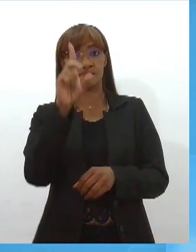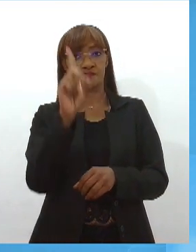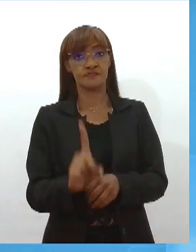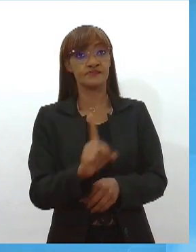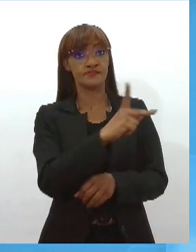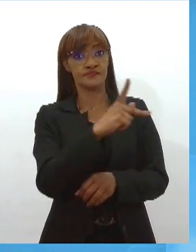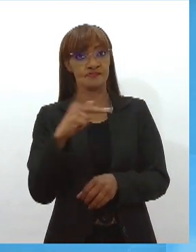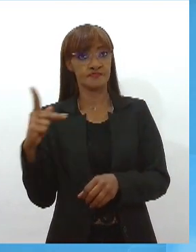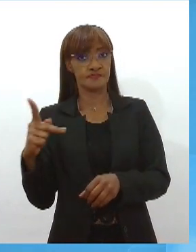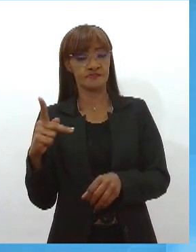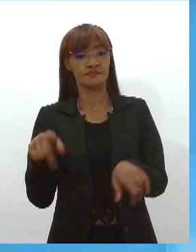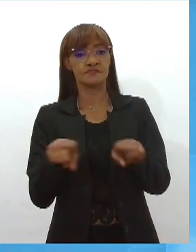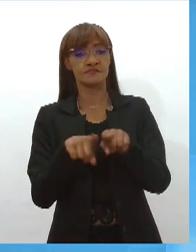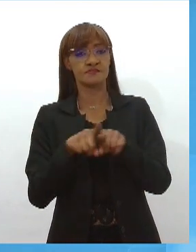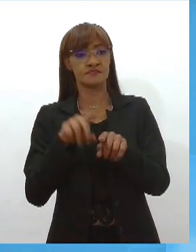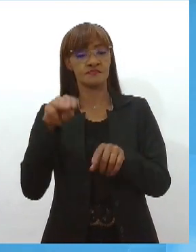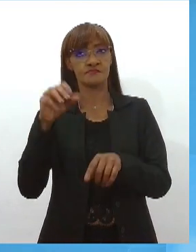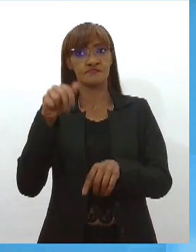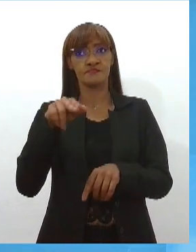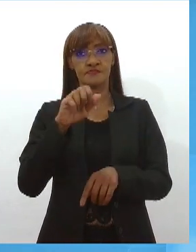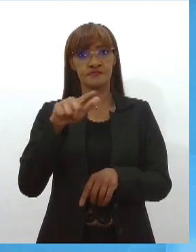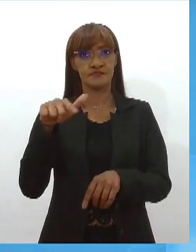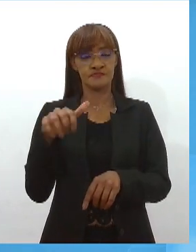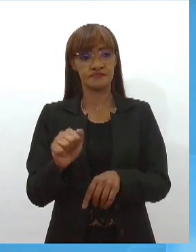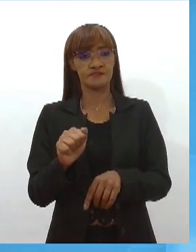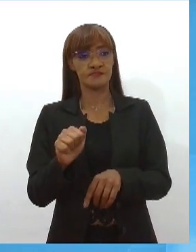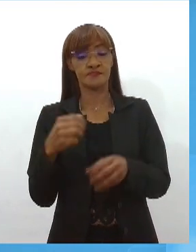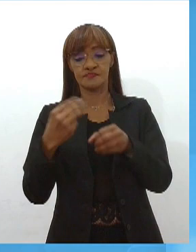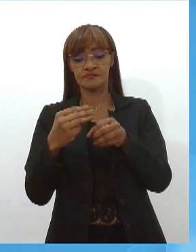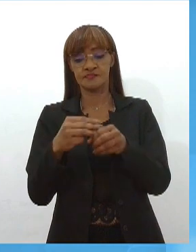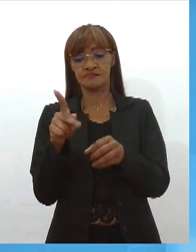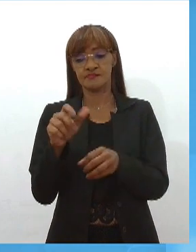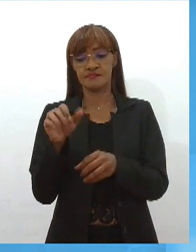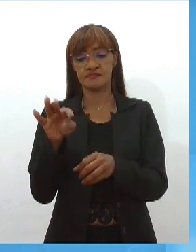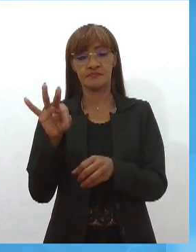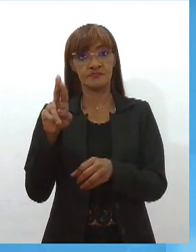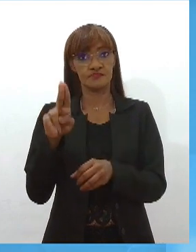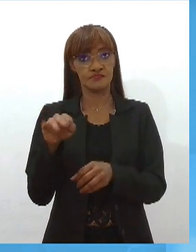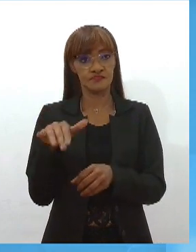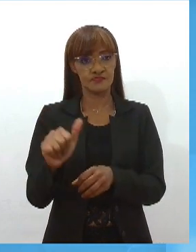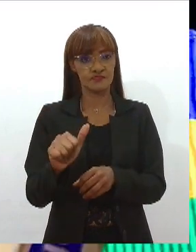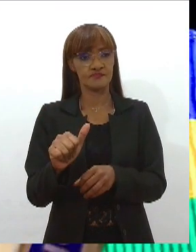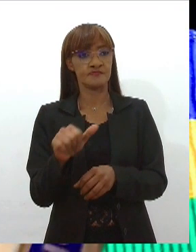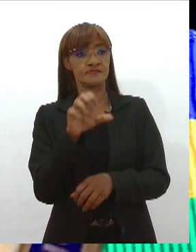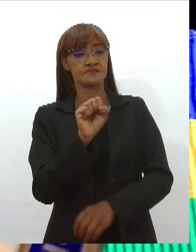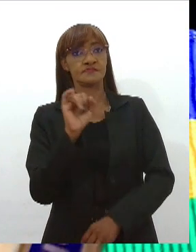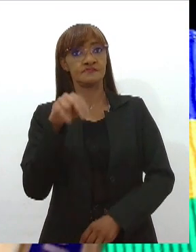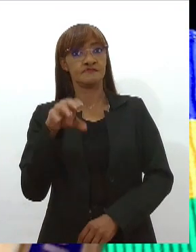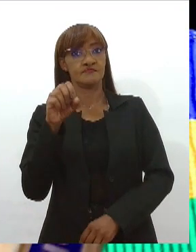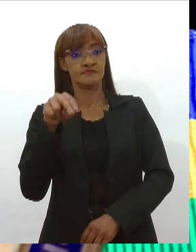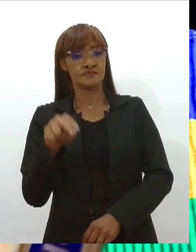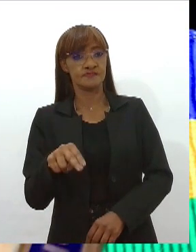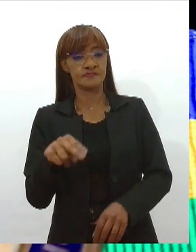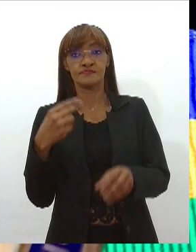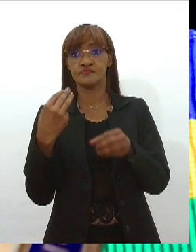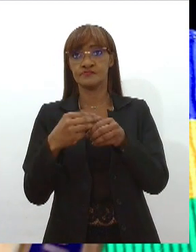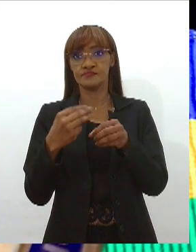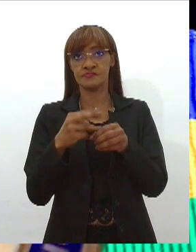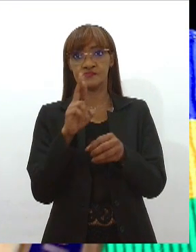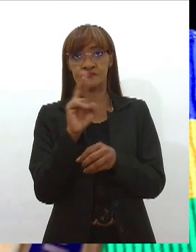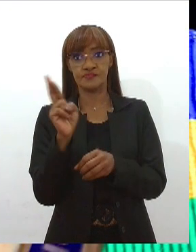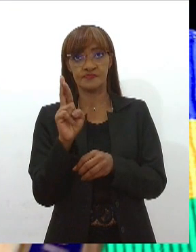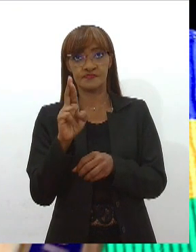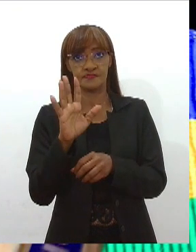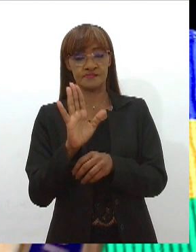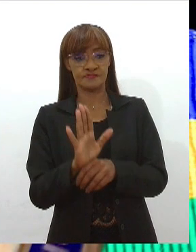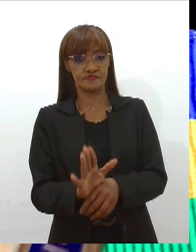Manuela Almeida Martins, de Pacatuba, Simone Andrade Faria Silva, de Riachão do Dantas. O Conselho da Medalha Quintina